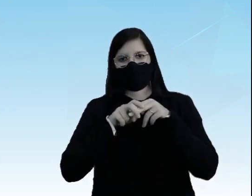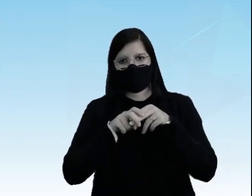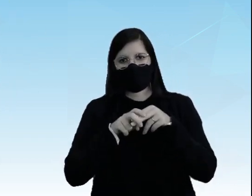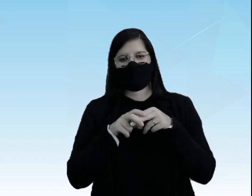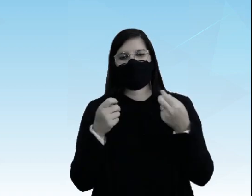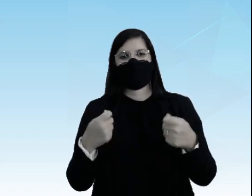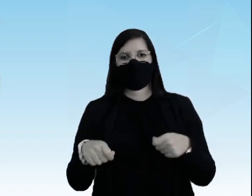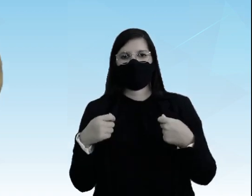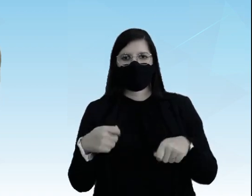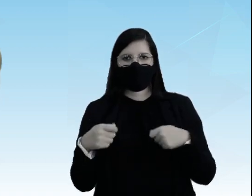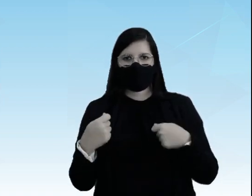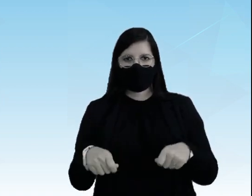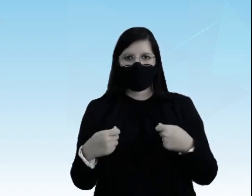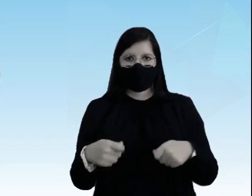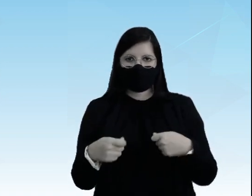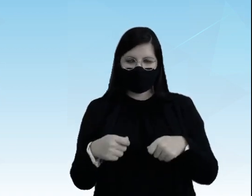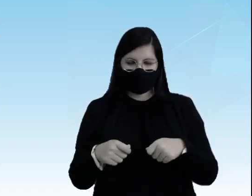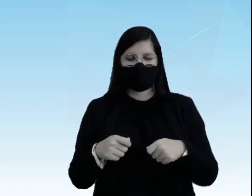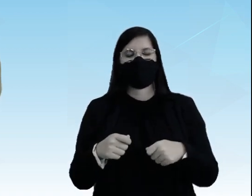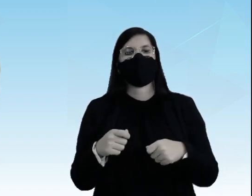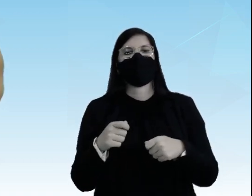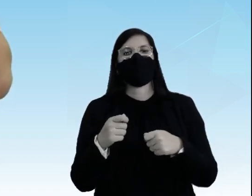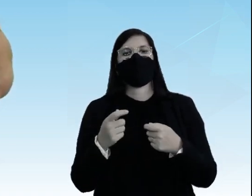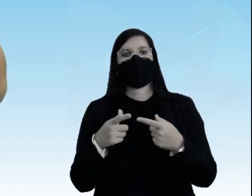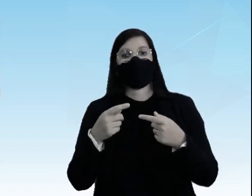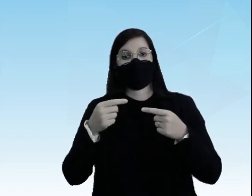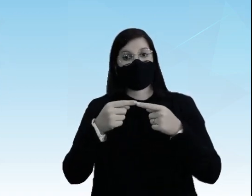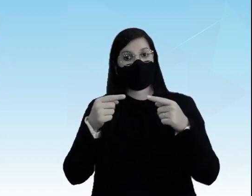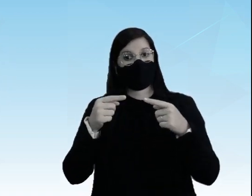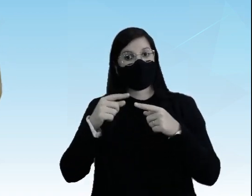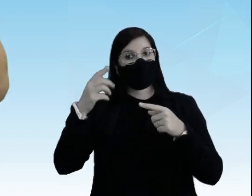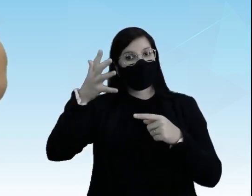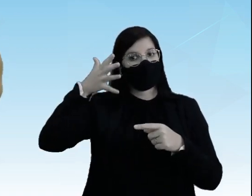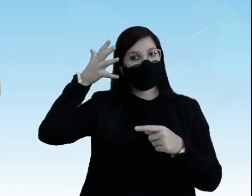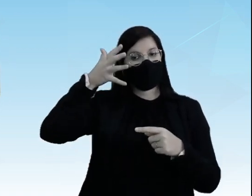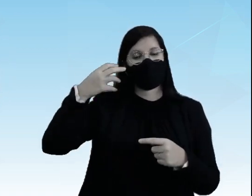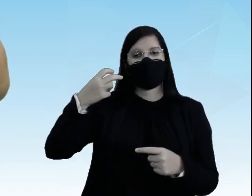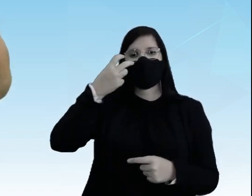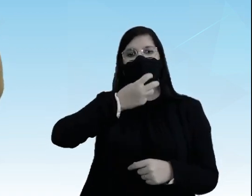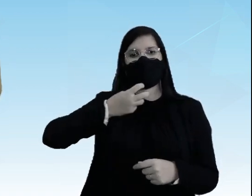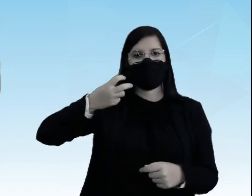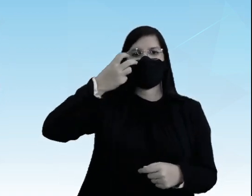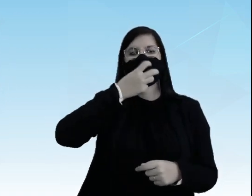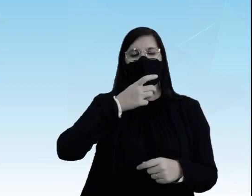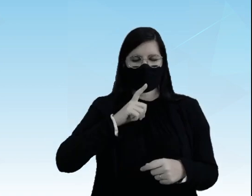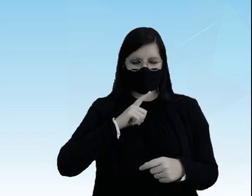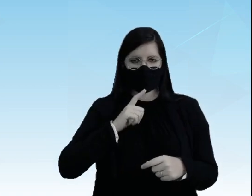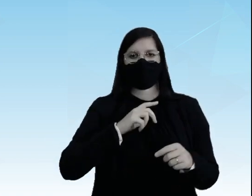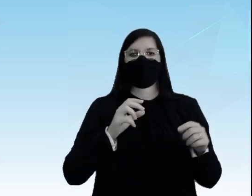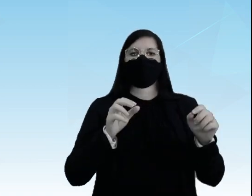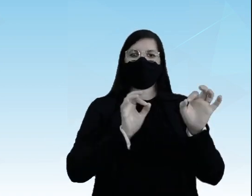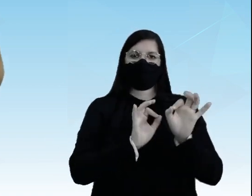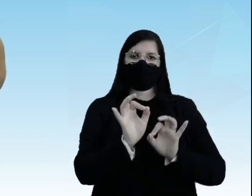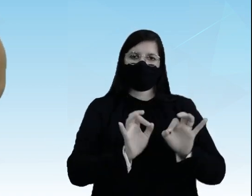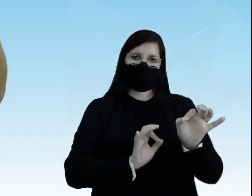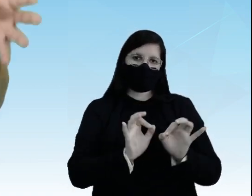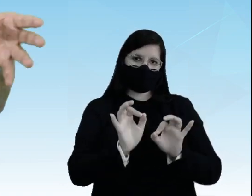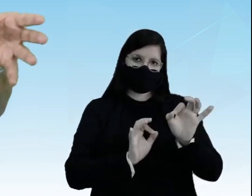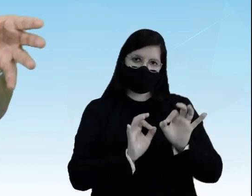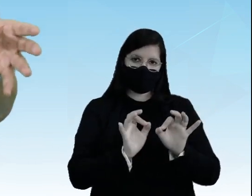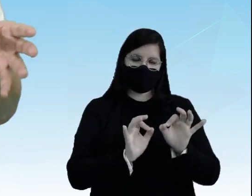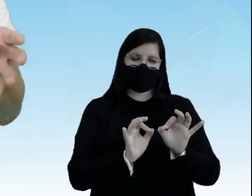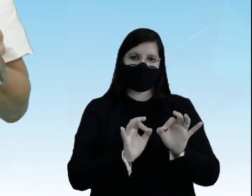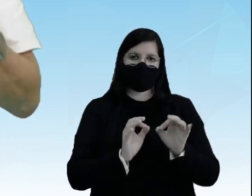aqui reforçando a ideia de que o discurso oral, ele também tem o planejamento. E